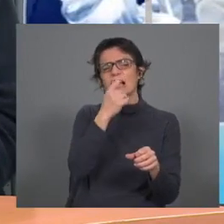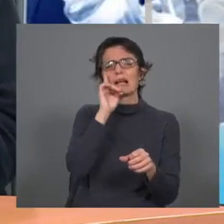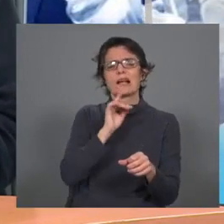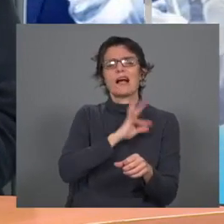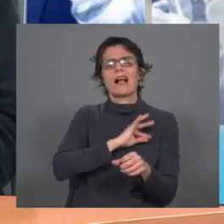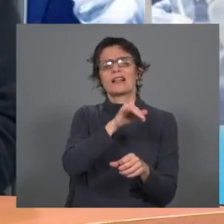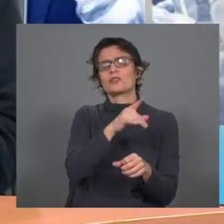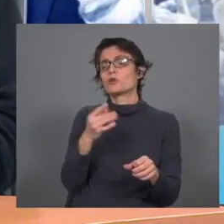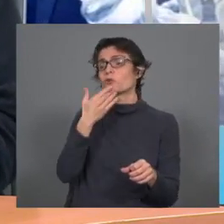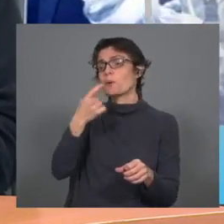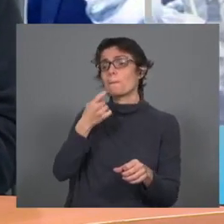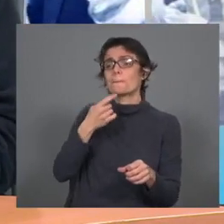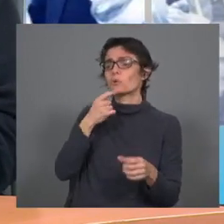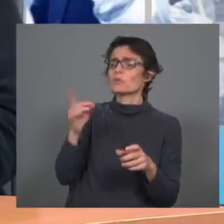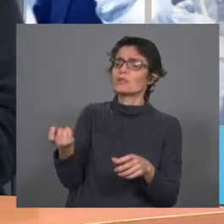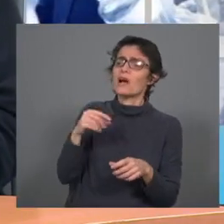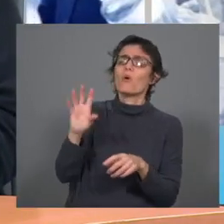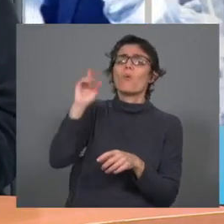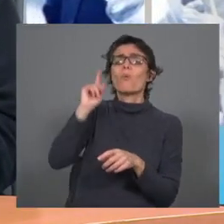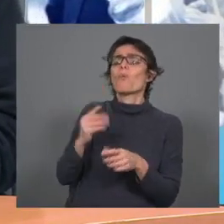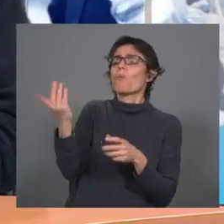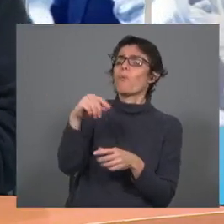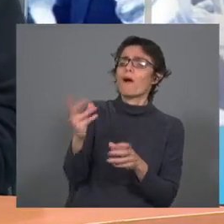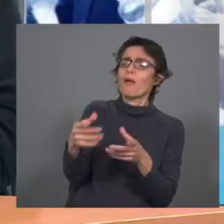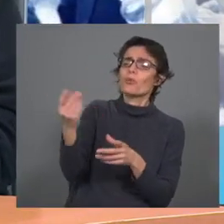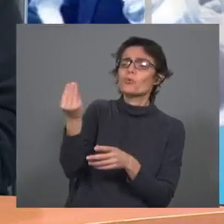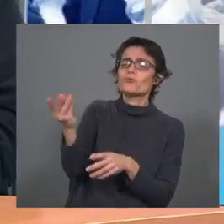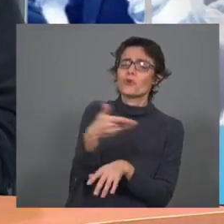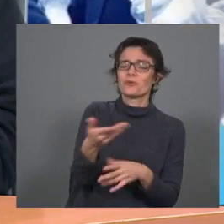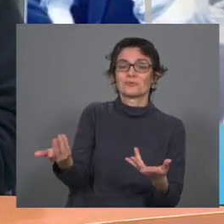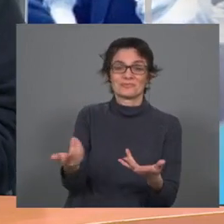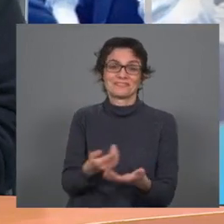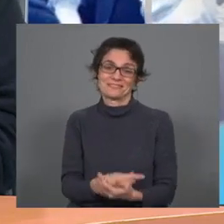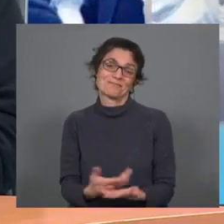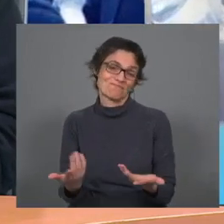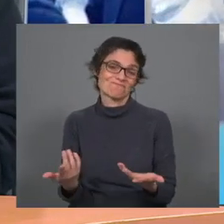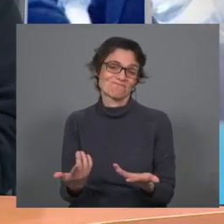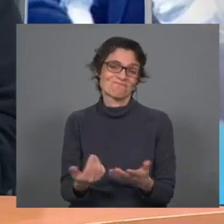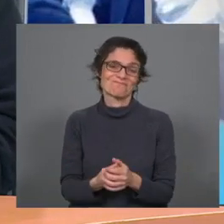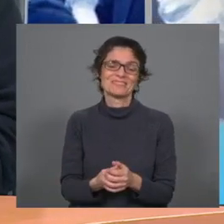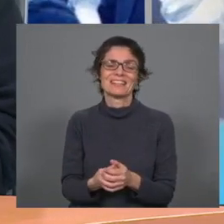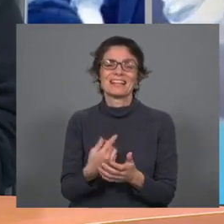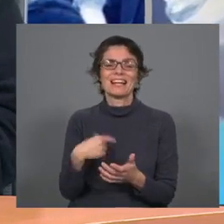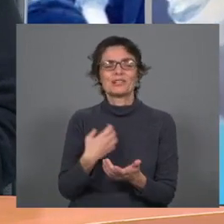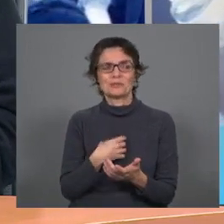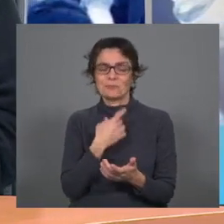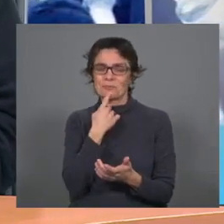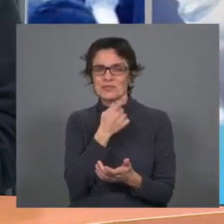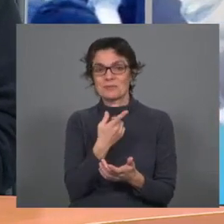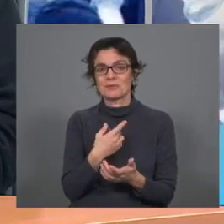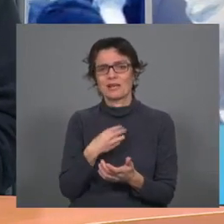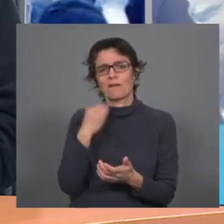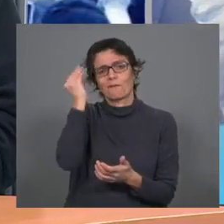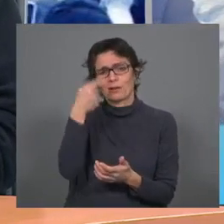está a perguntar por vocês, se vocês vêm cá, ou o irmão que diz, olha, aquele senhor está a perguntar por vocês. E nós sentimos muito isso. Felizmente temos